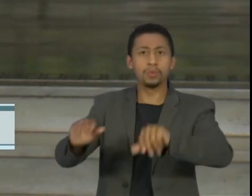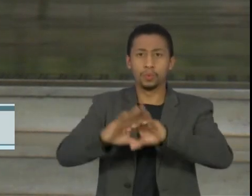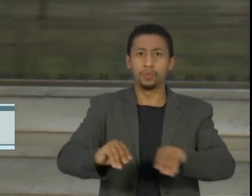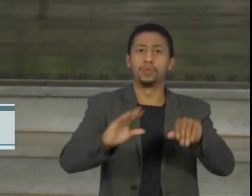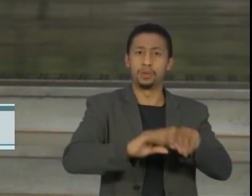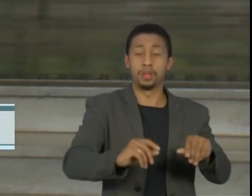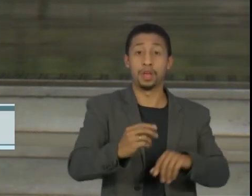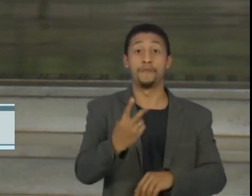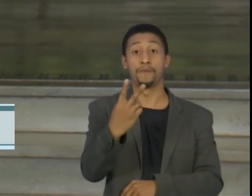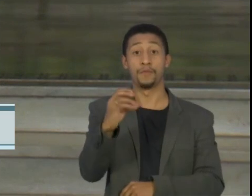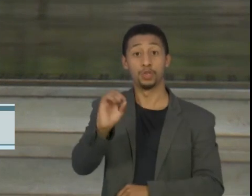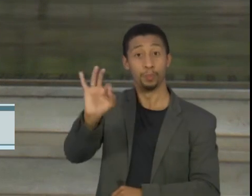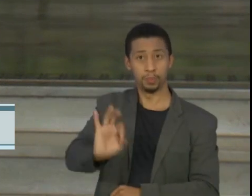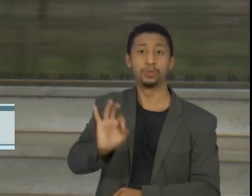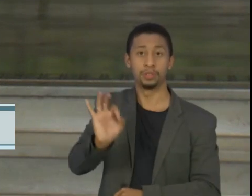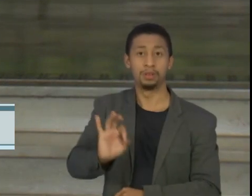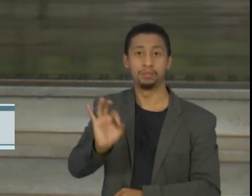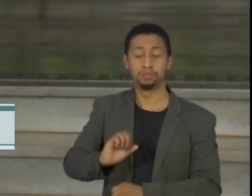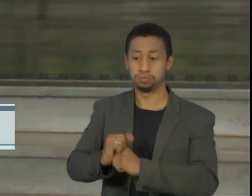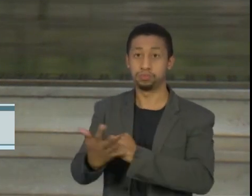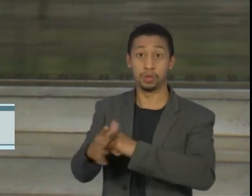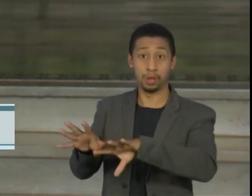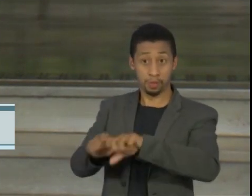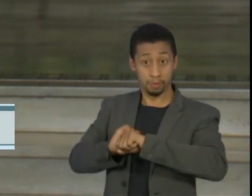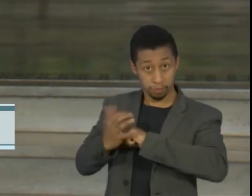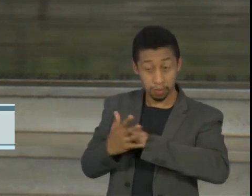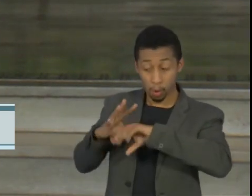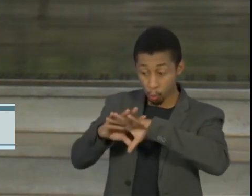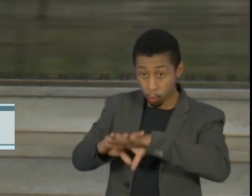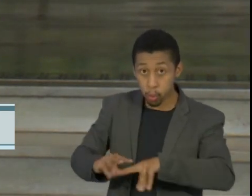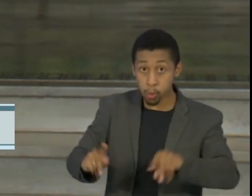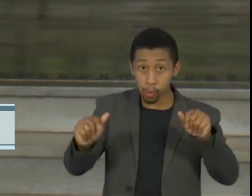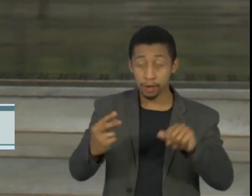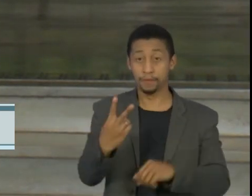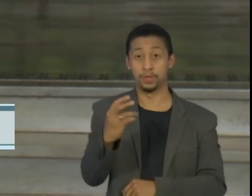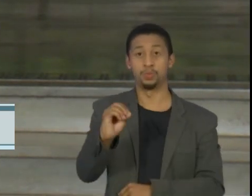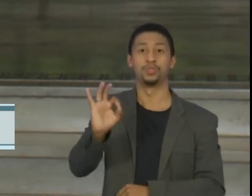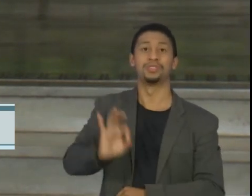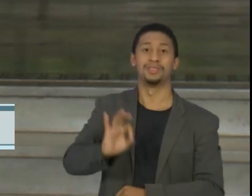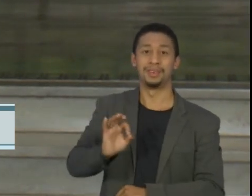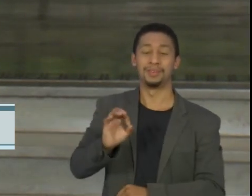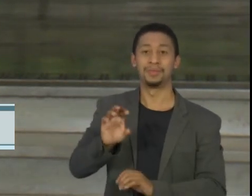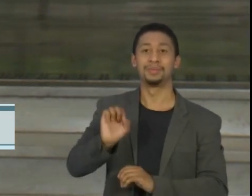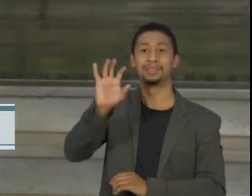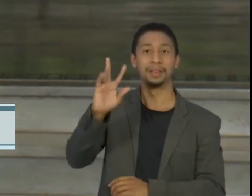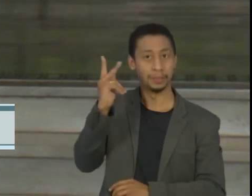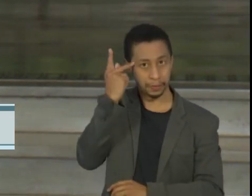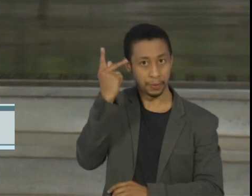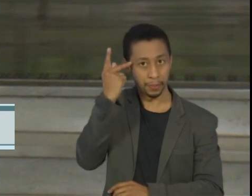de todos os pacientes recuperados no Brasil foram recuperados aqui no estado de São Paulo.